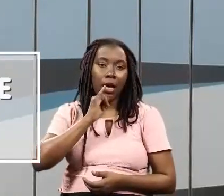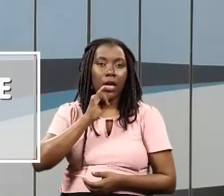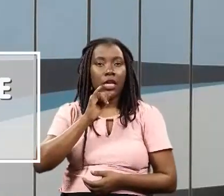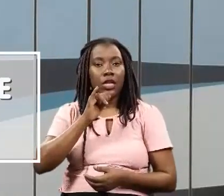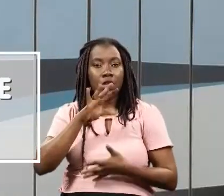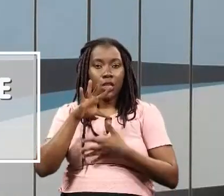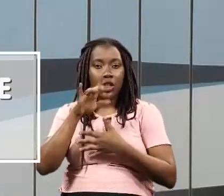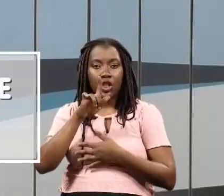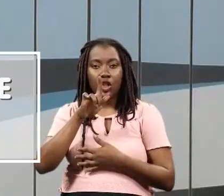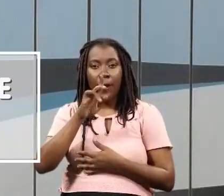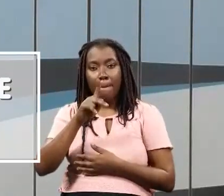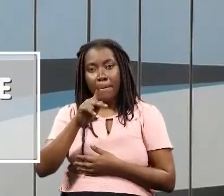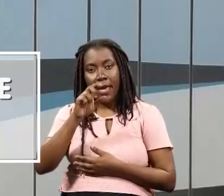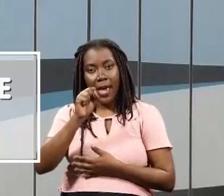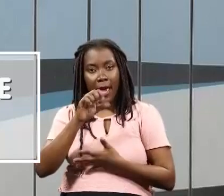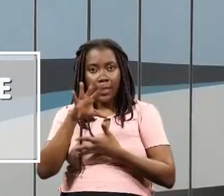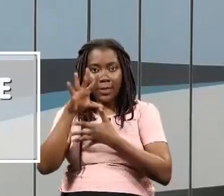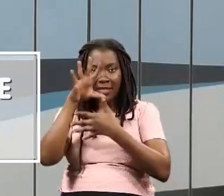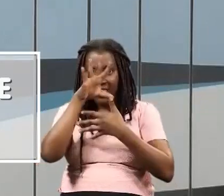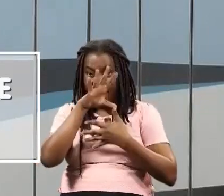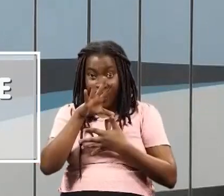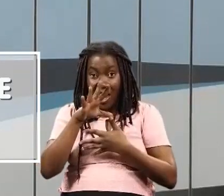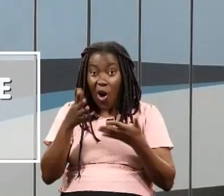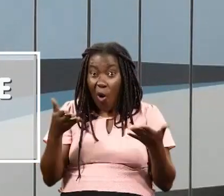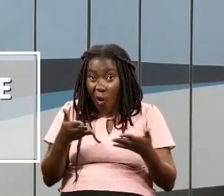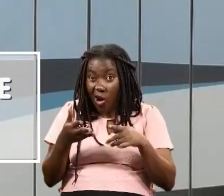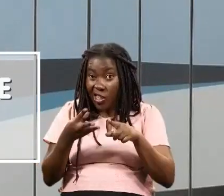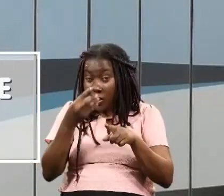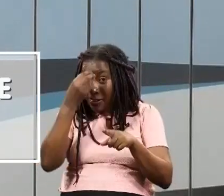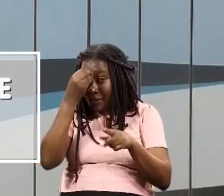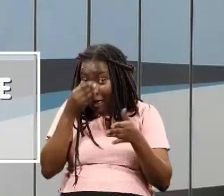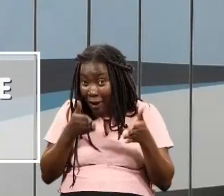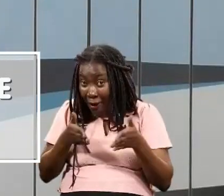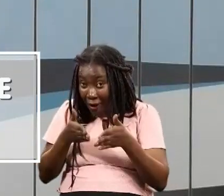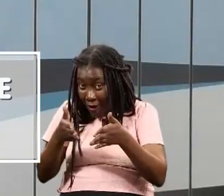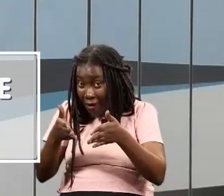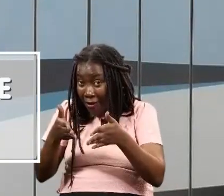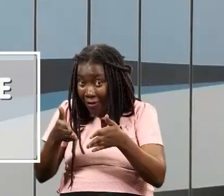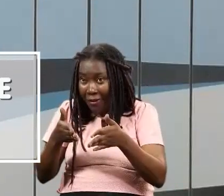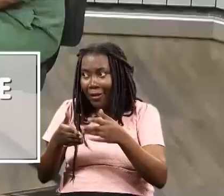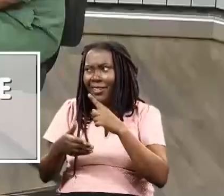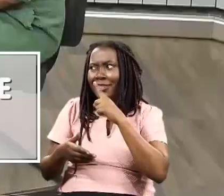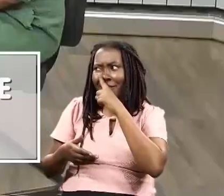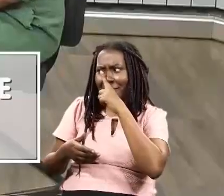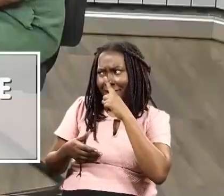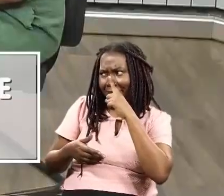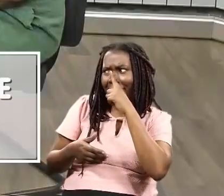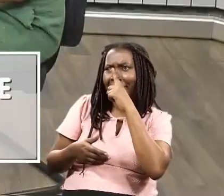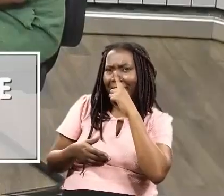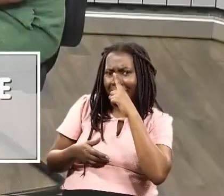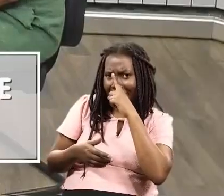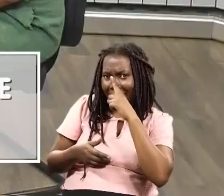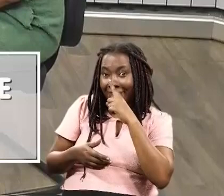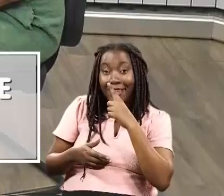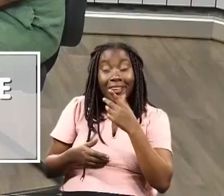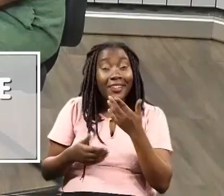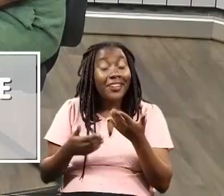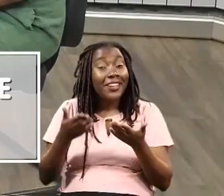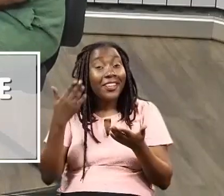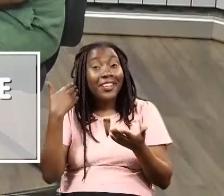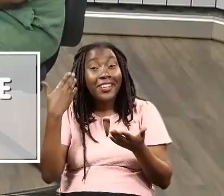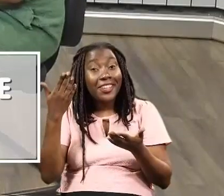GPS. Sim. Quem hoje memoriza caminho para chegar em algum lugar? Isso é um perigo, né? Isso não existe mais GPS. Mapa, a